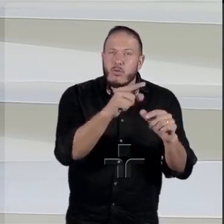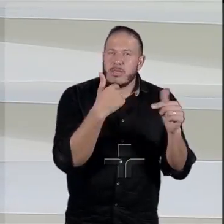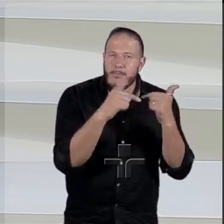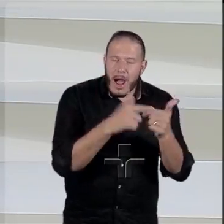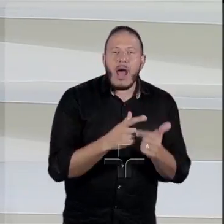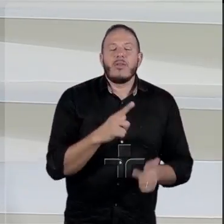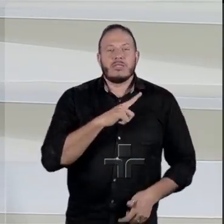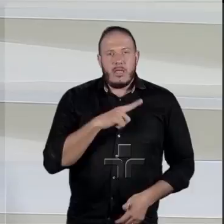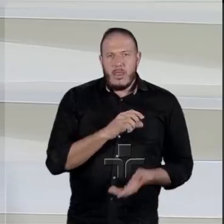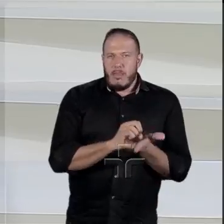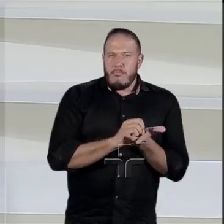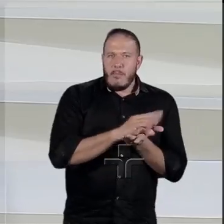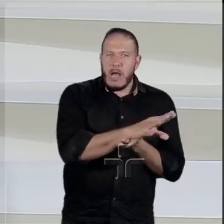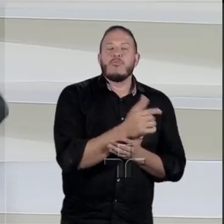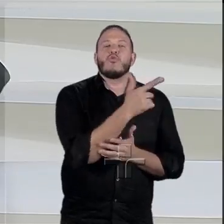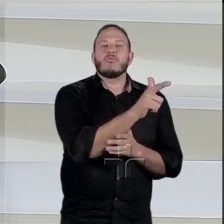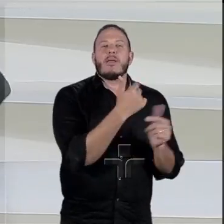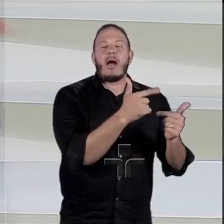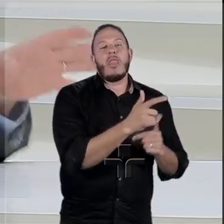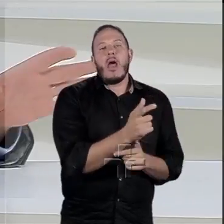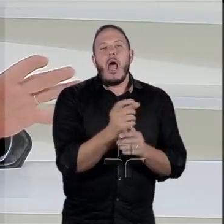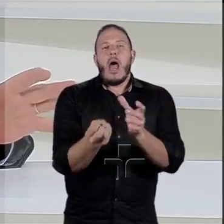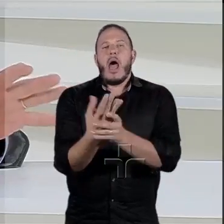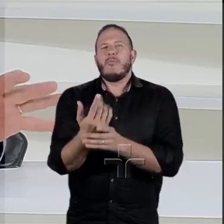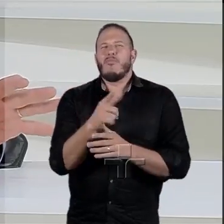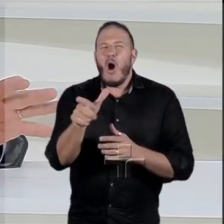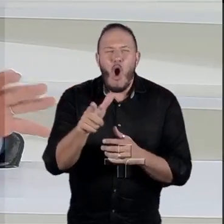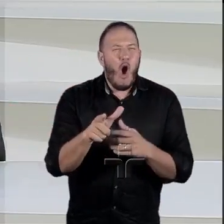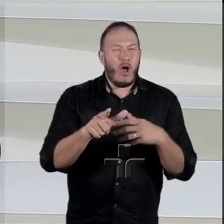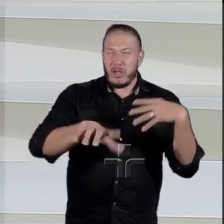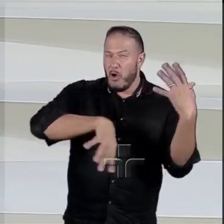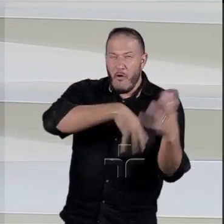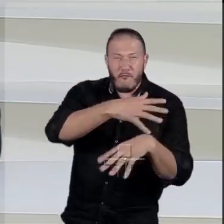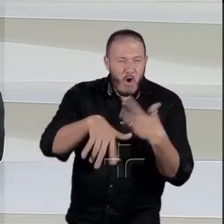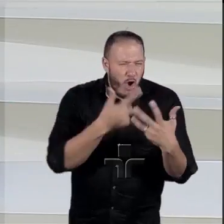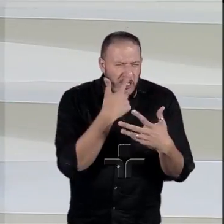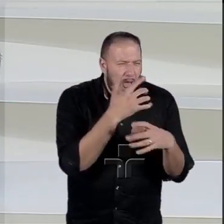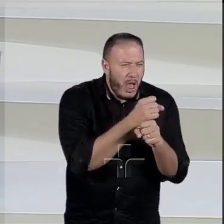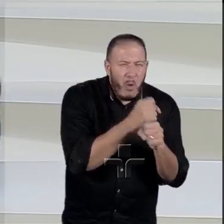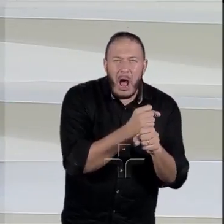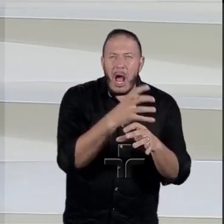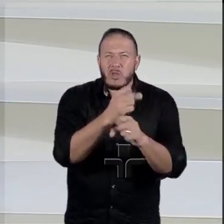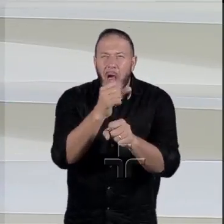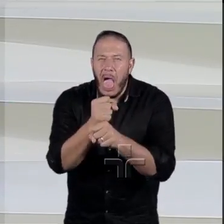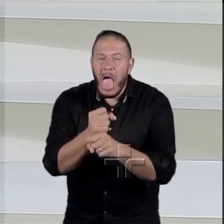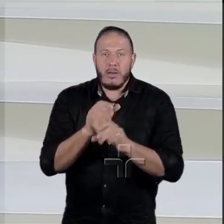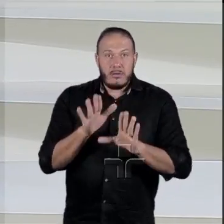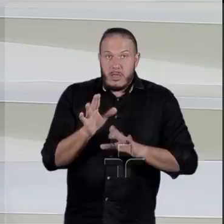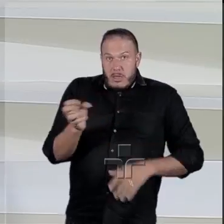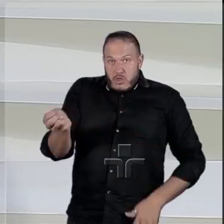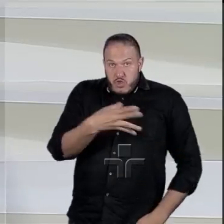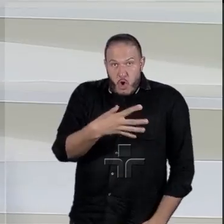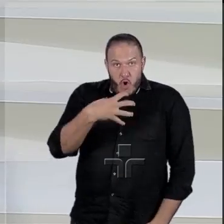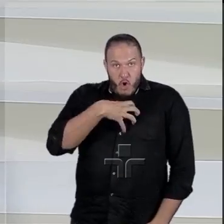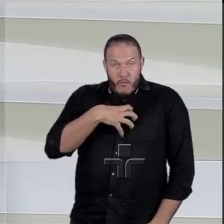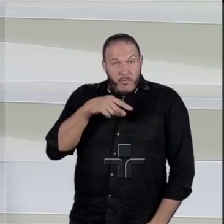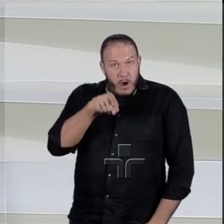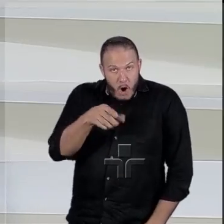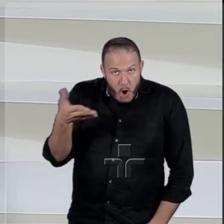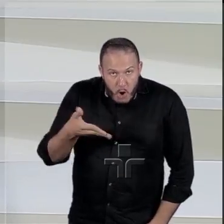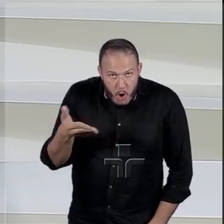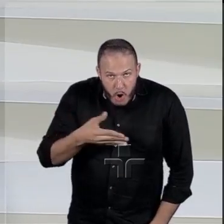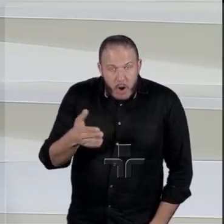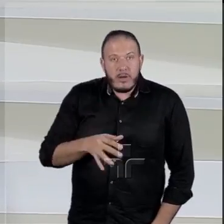embora do teu emprego, vai para outra, abre outra conta. Isso dá uma confusão danada. Nesse novo sistema, a conta do